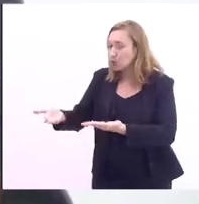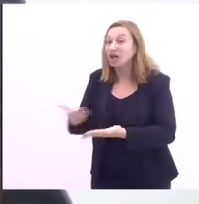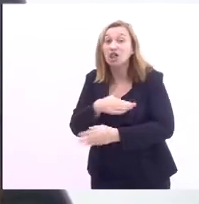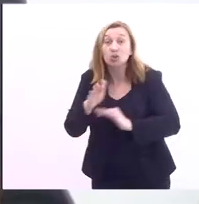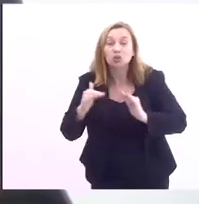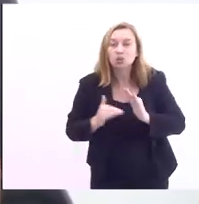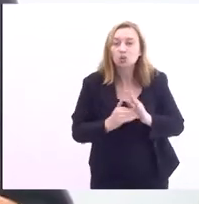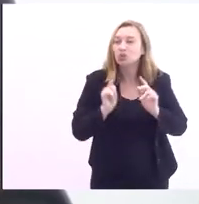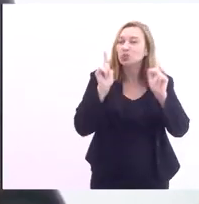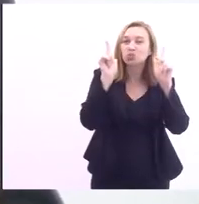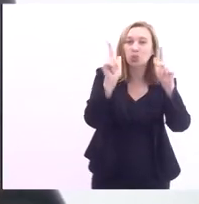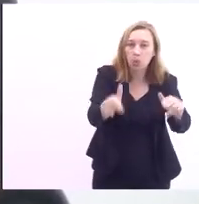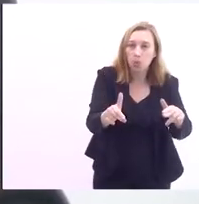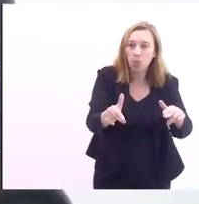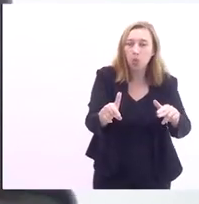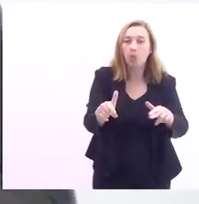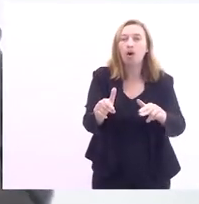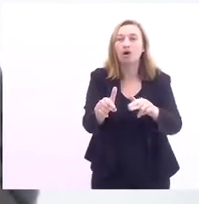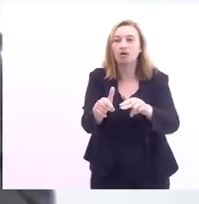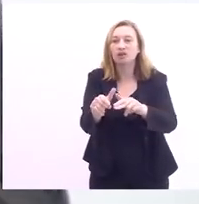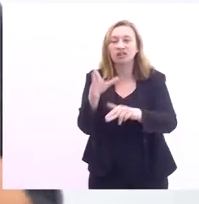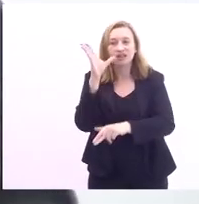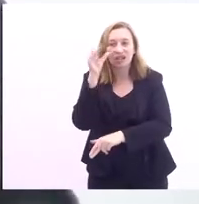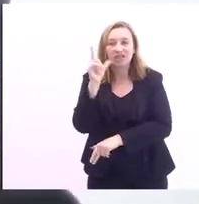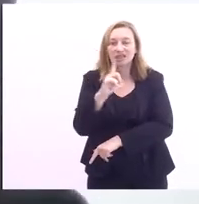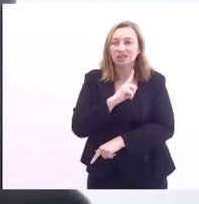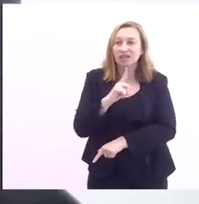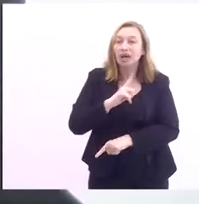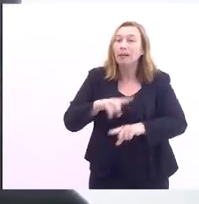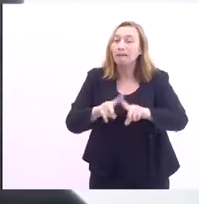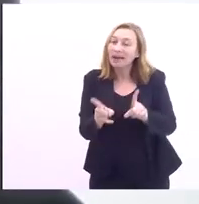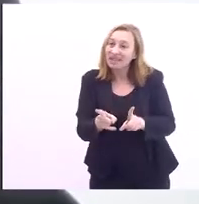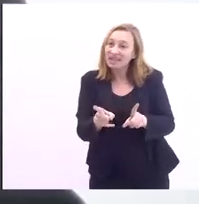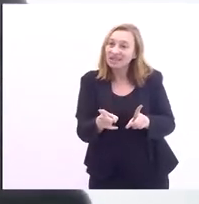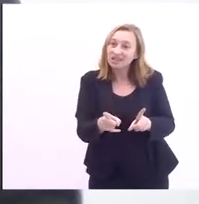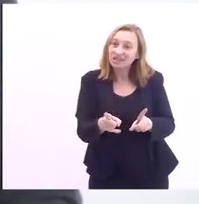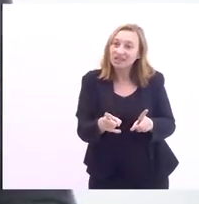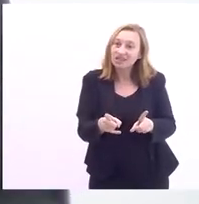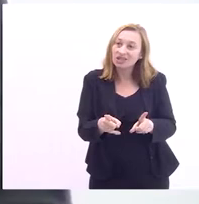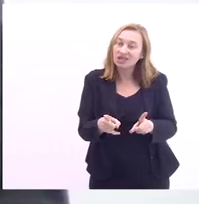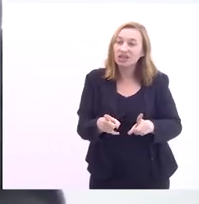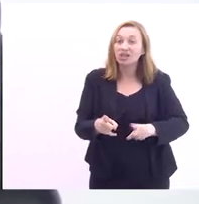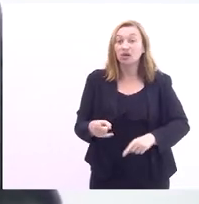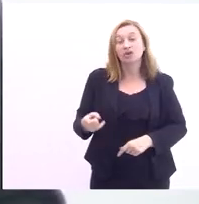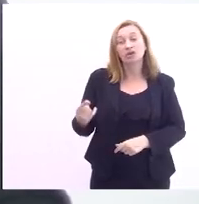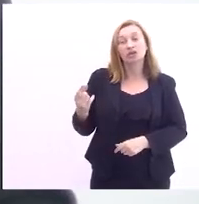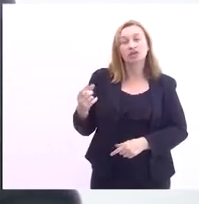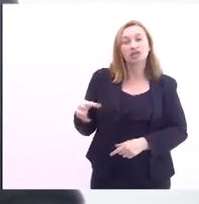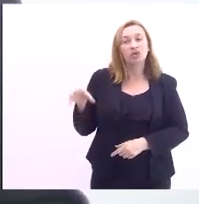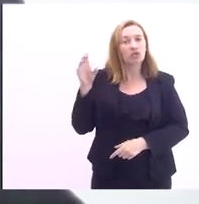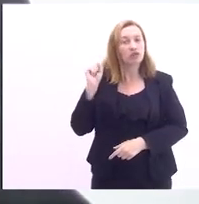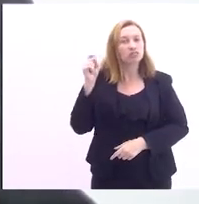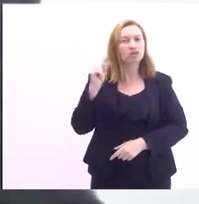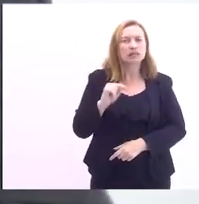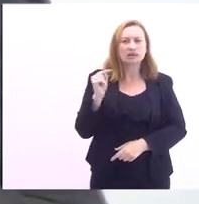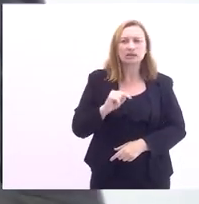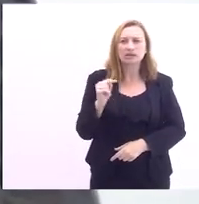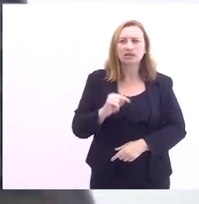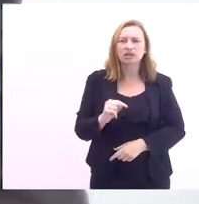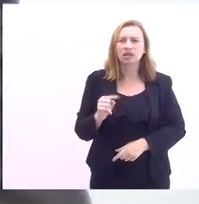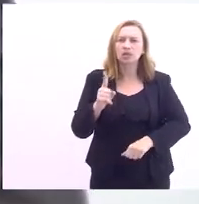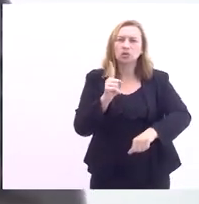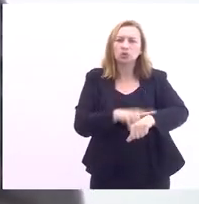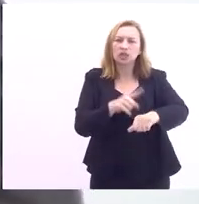todos igualmente interessados. Mas eu fico sendo advertido aqui em relação ao